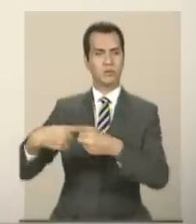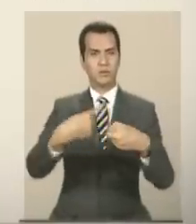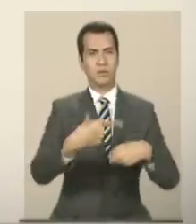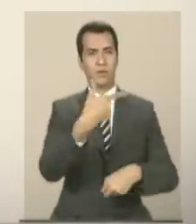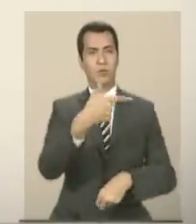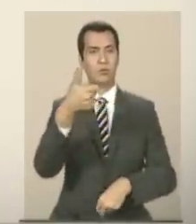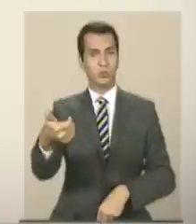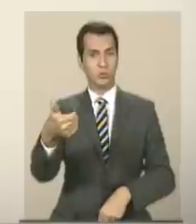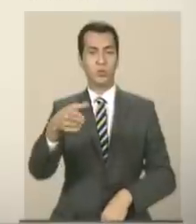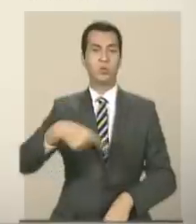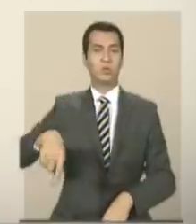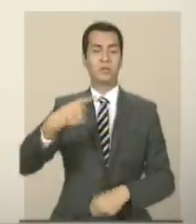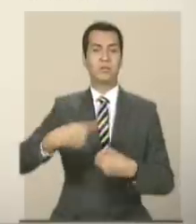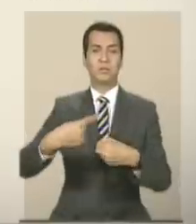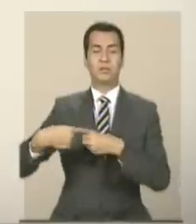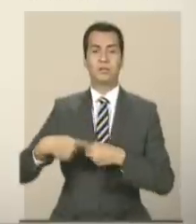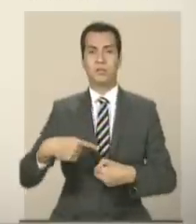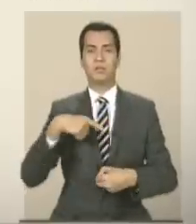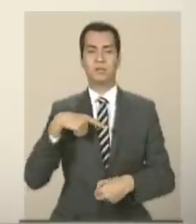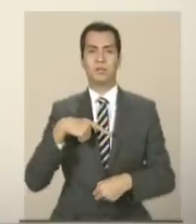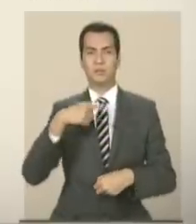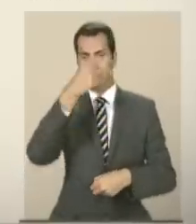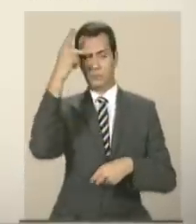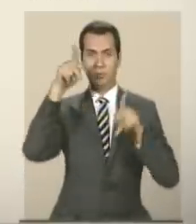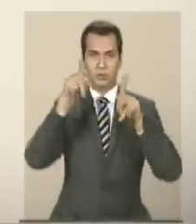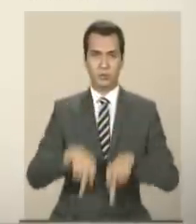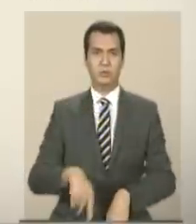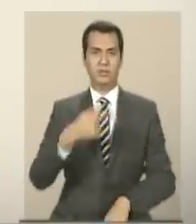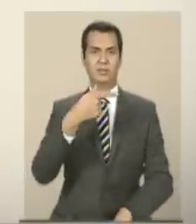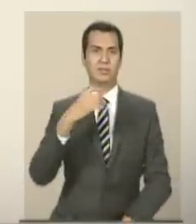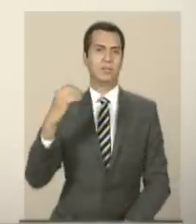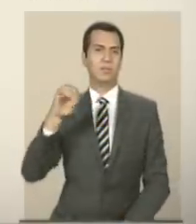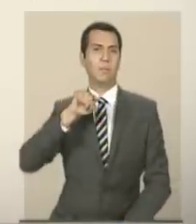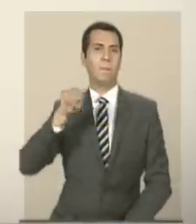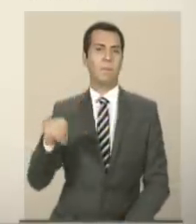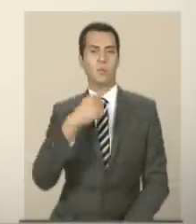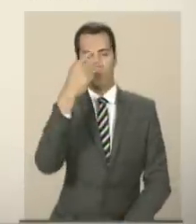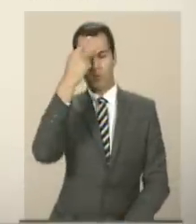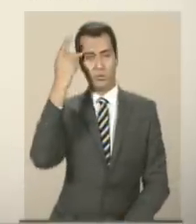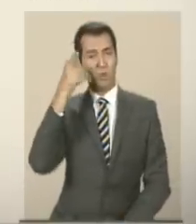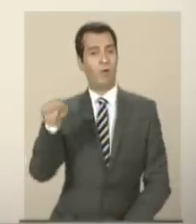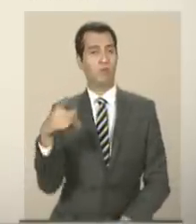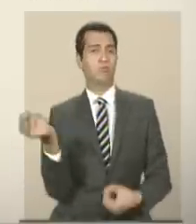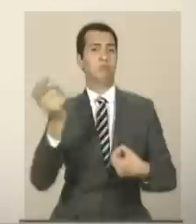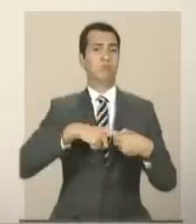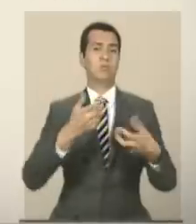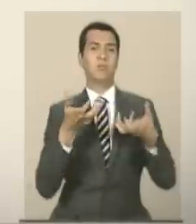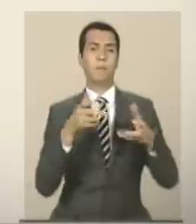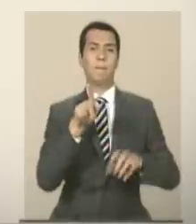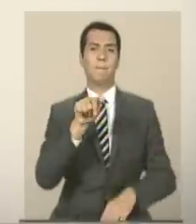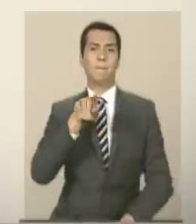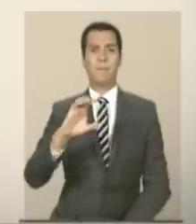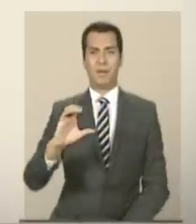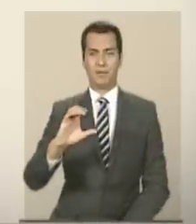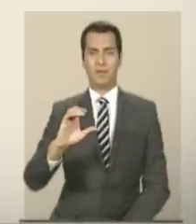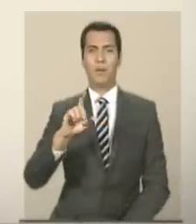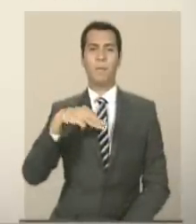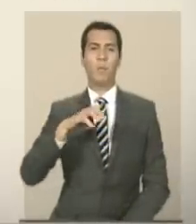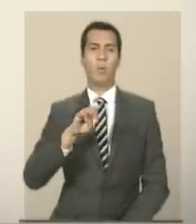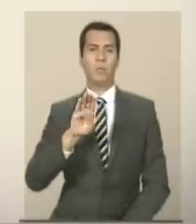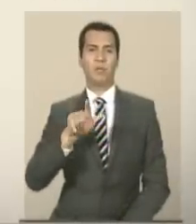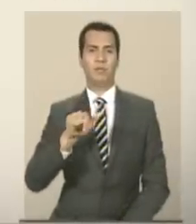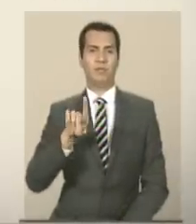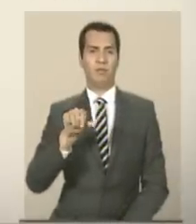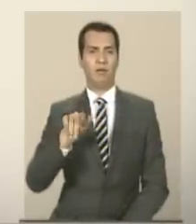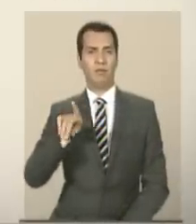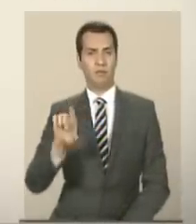grandes, com mais de 700 mil habitantes, quem se inscreveram para o PAC da mobilidade urbana. Nós vamos